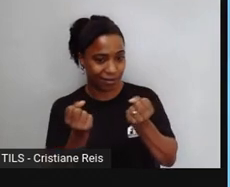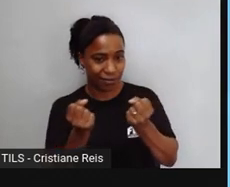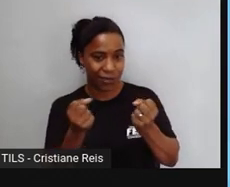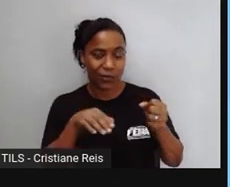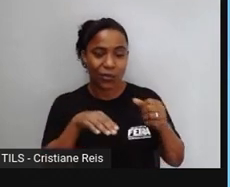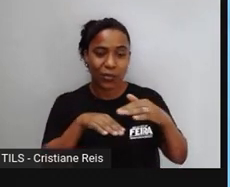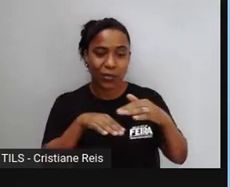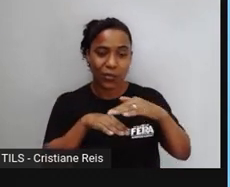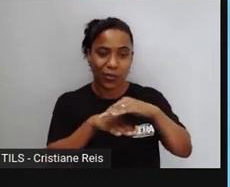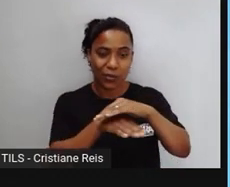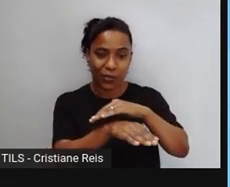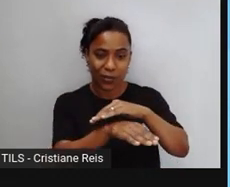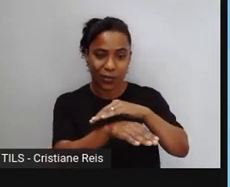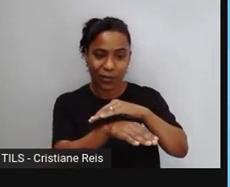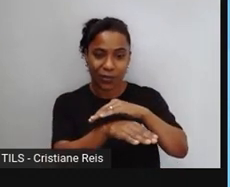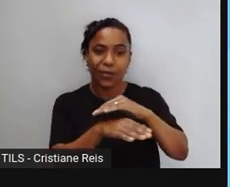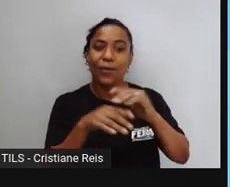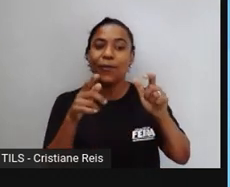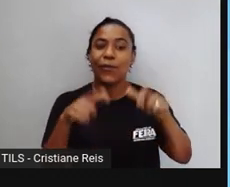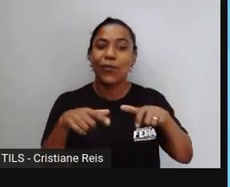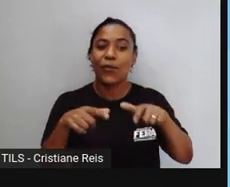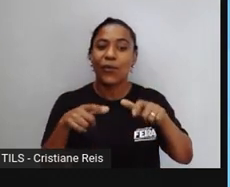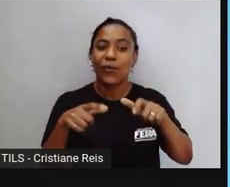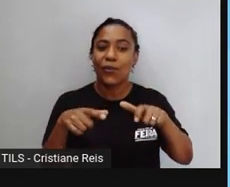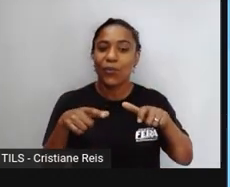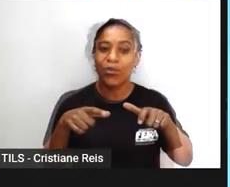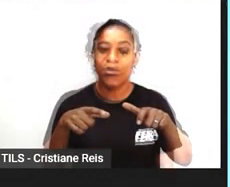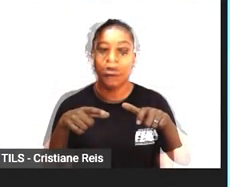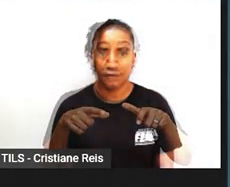Carriage, garagem.